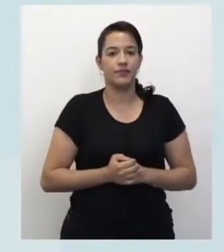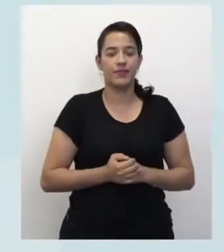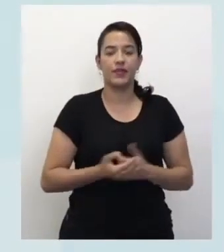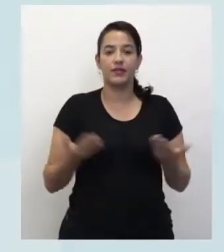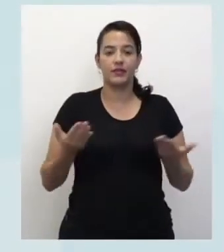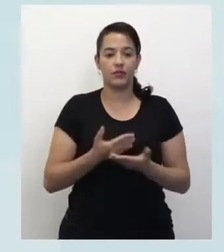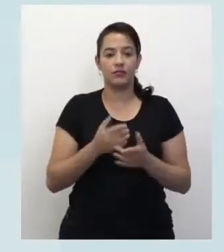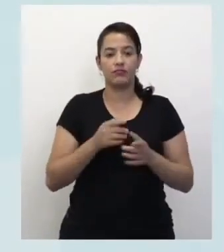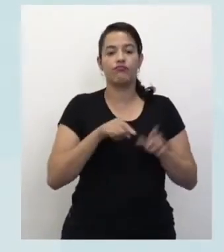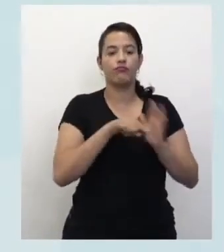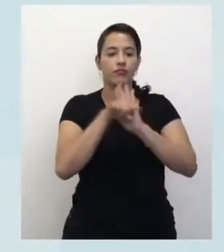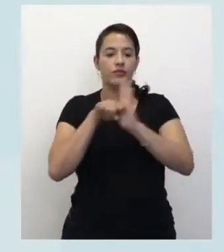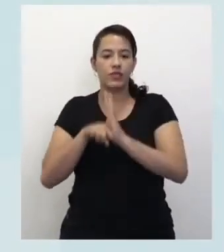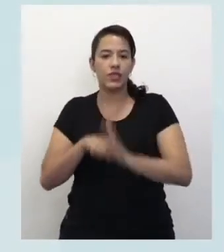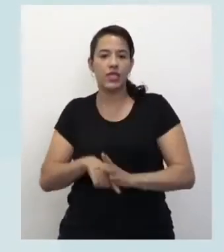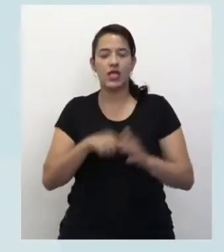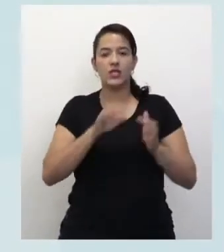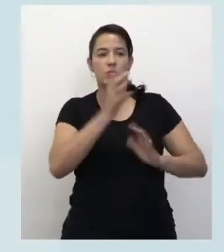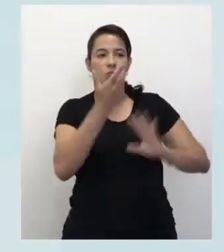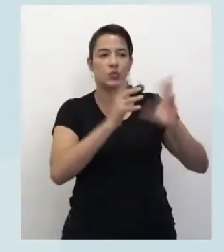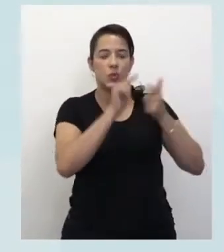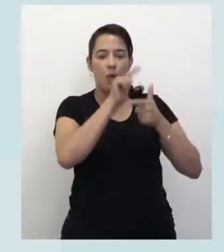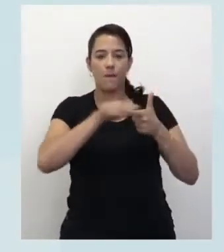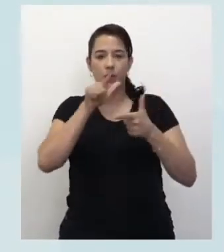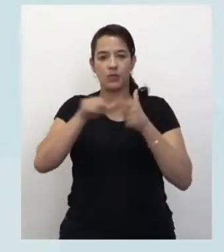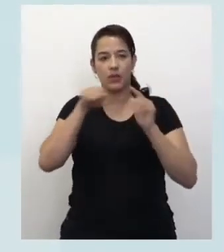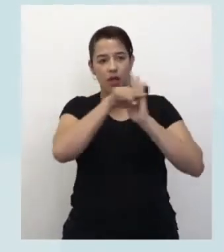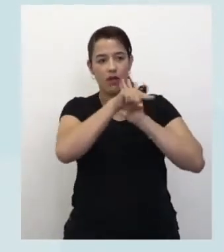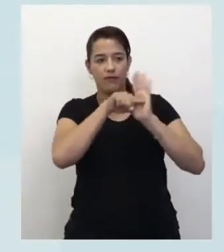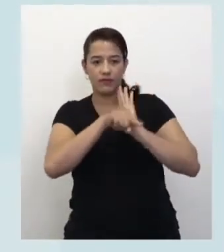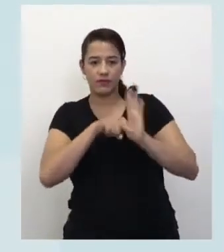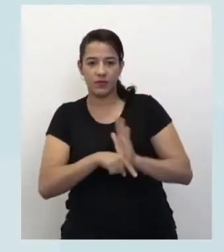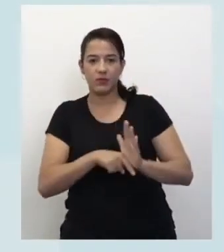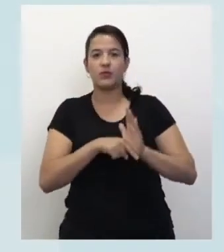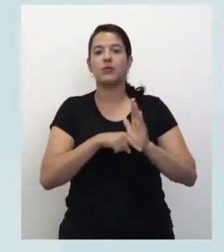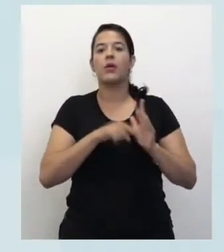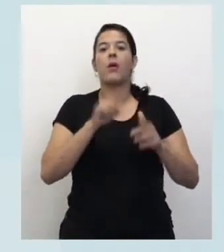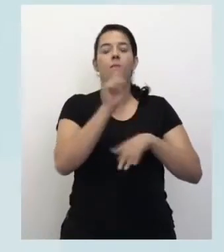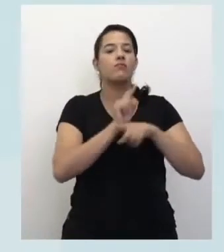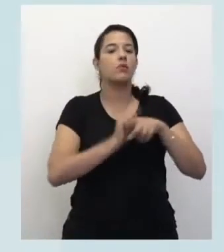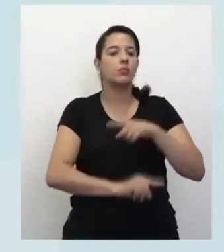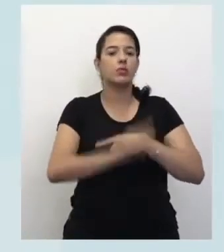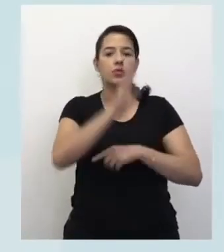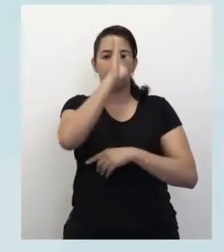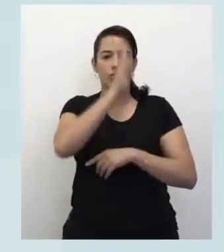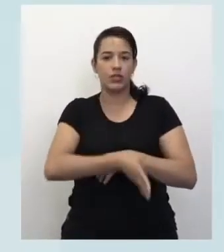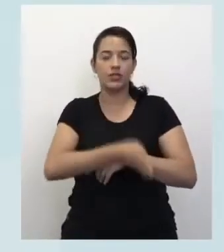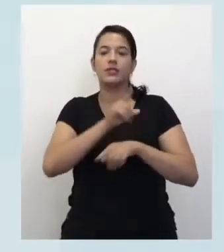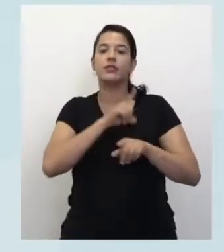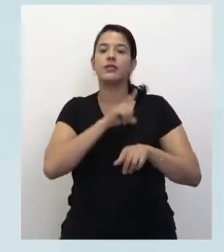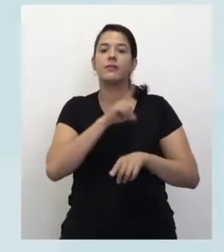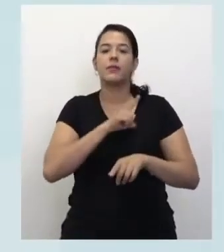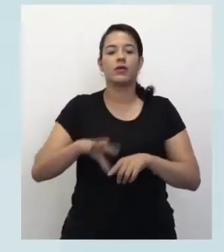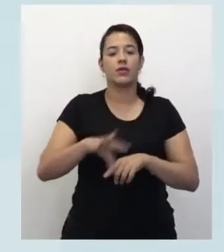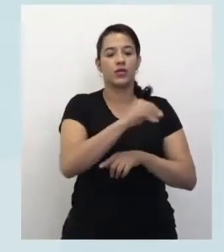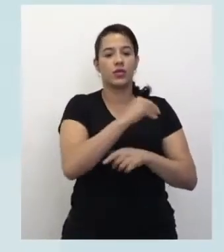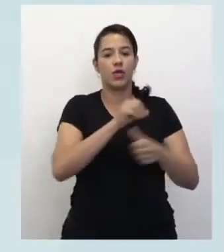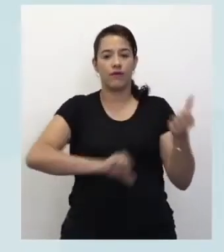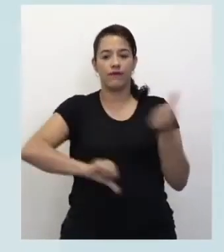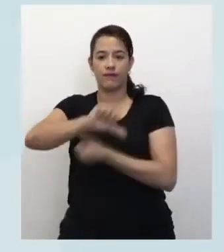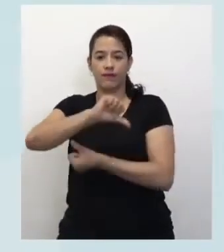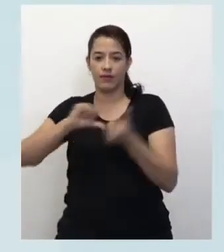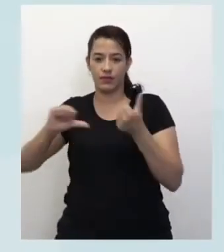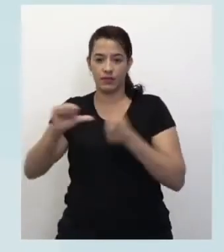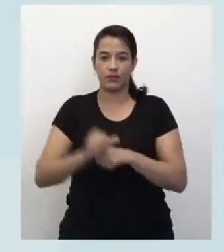resolver e elaborar situações, problemas que envolvam a variação de proporcionalidade direta e de proporcionalidade inversa entre